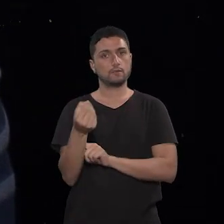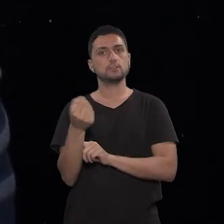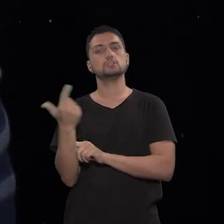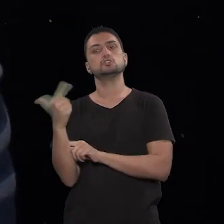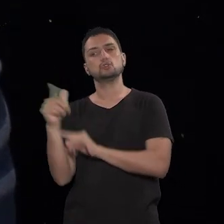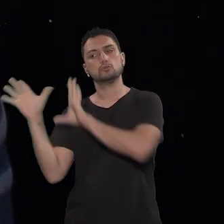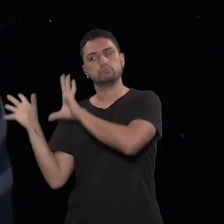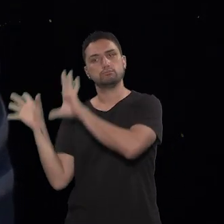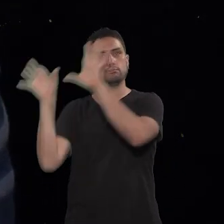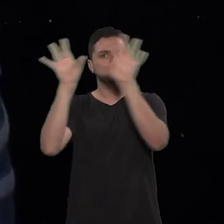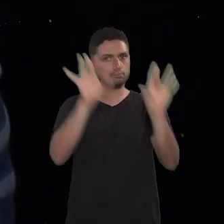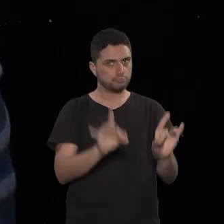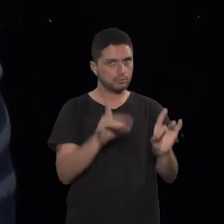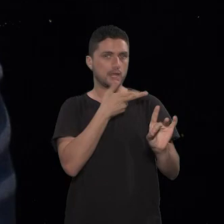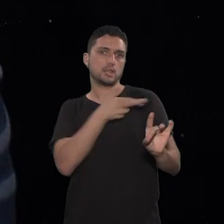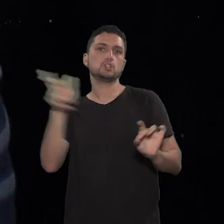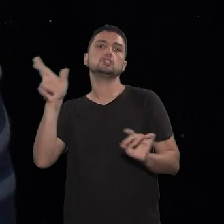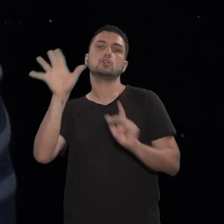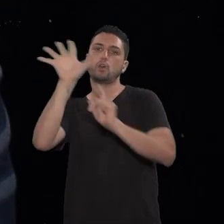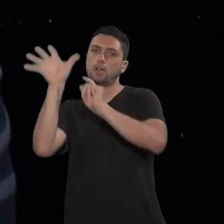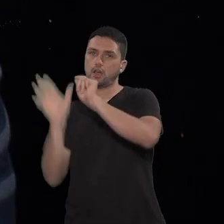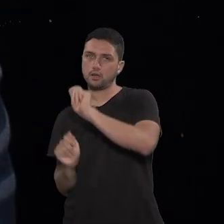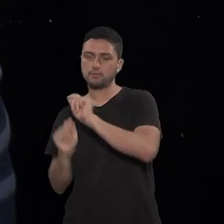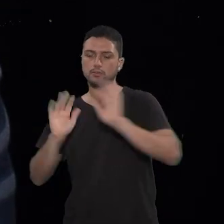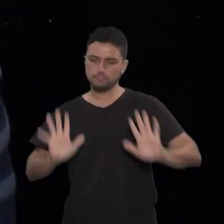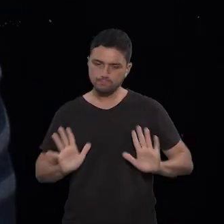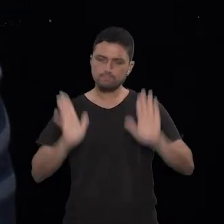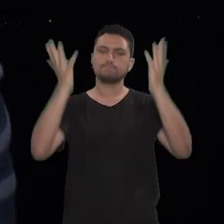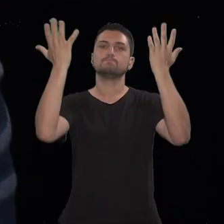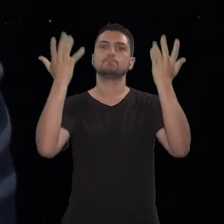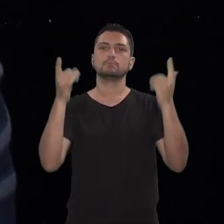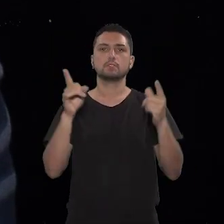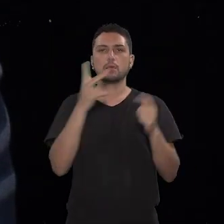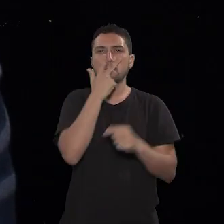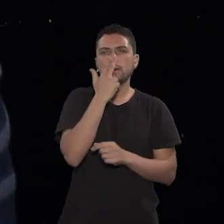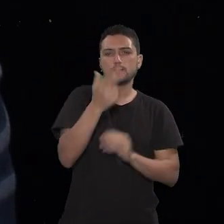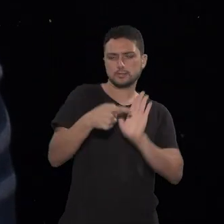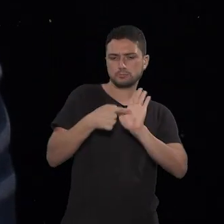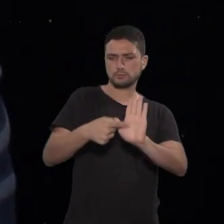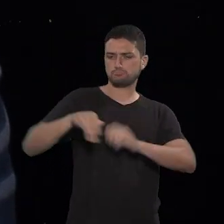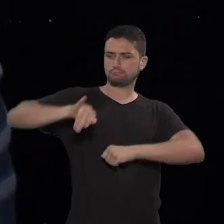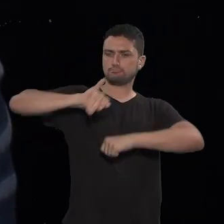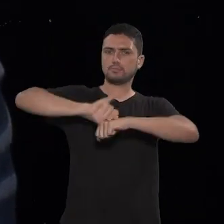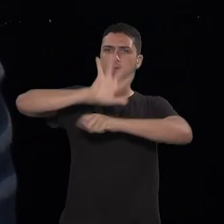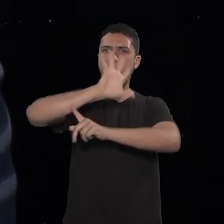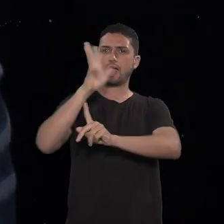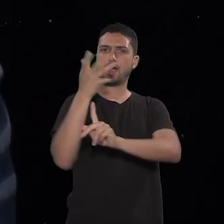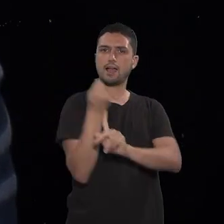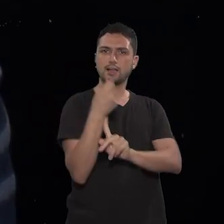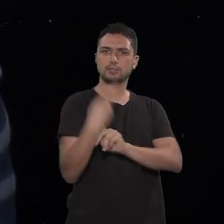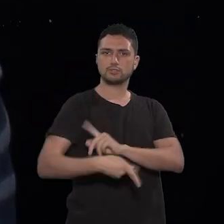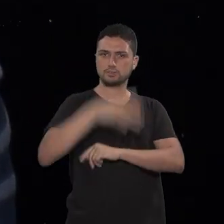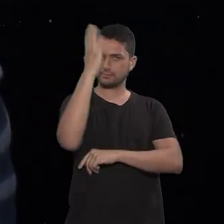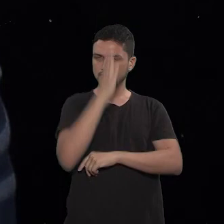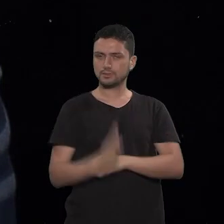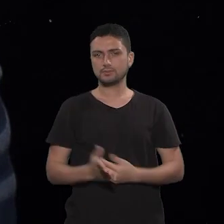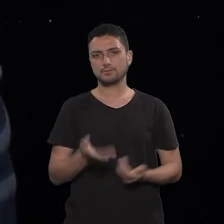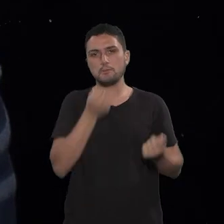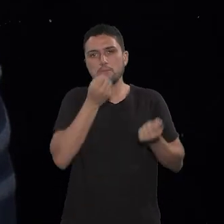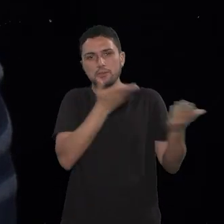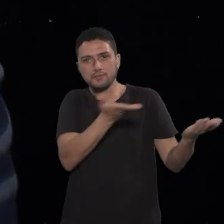século XX que, aos poucos, começaram a ser aceitos e celebrados como expressões artísticas genuinamente